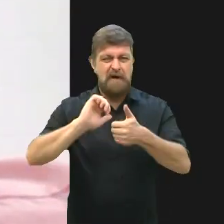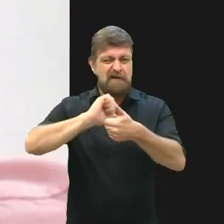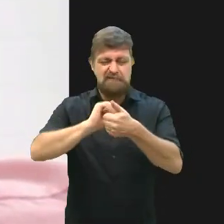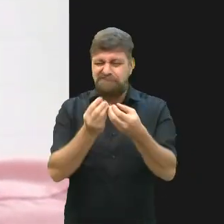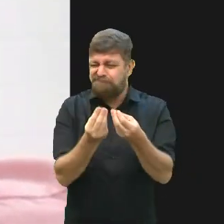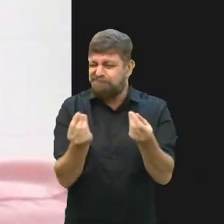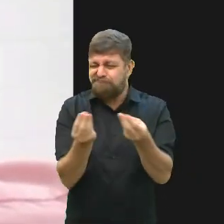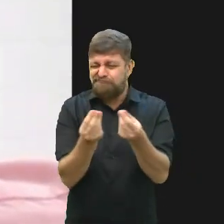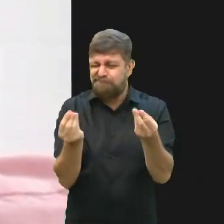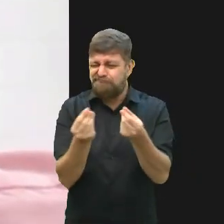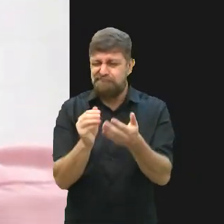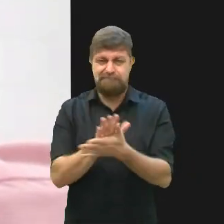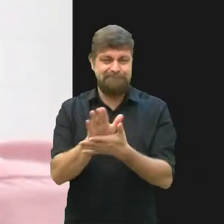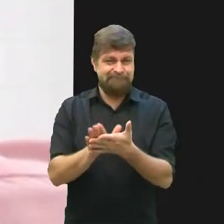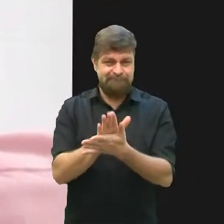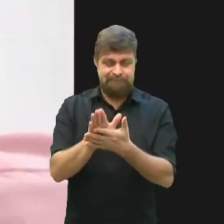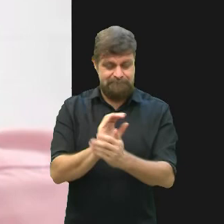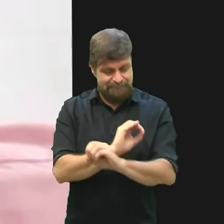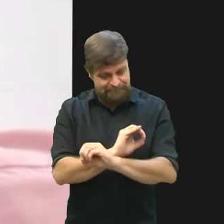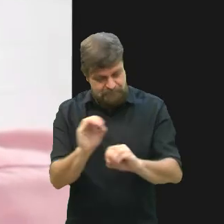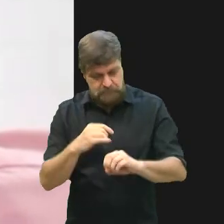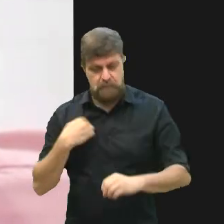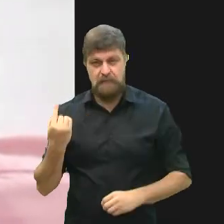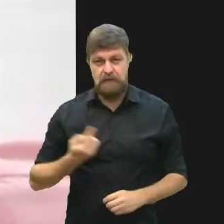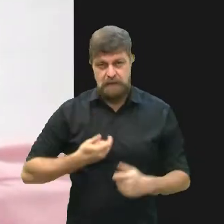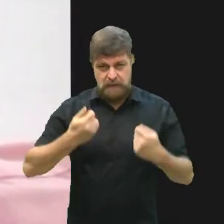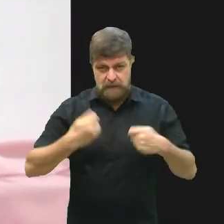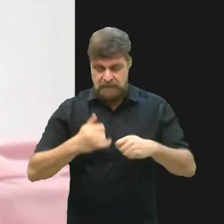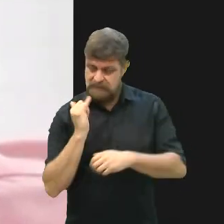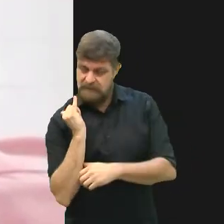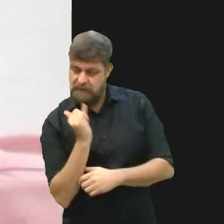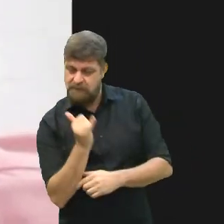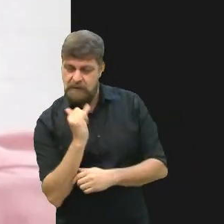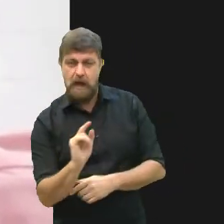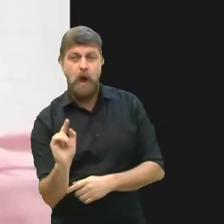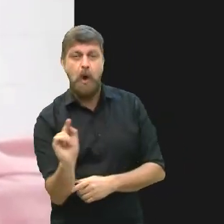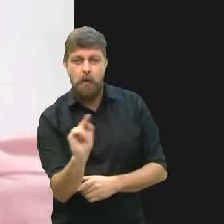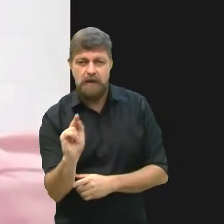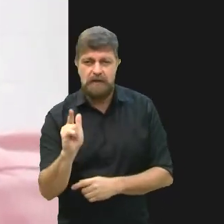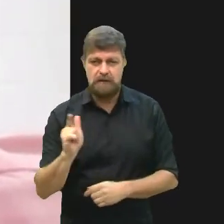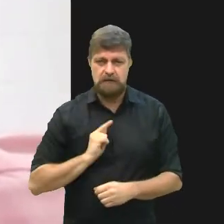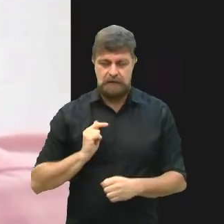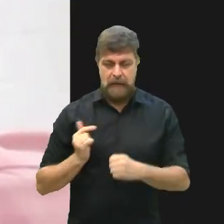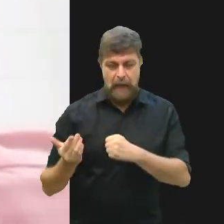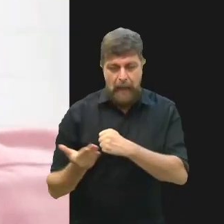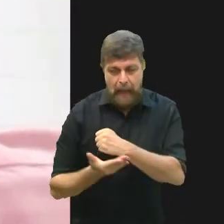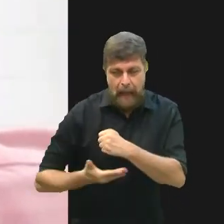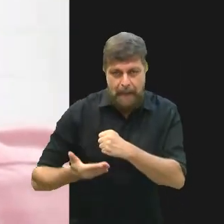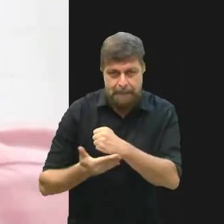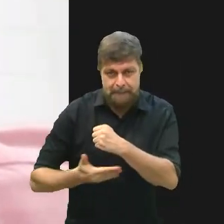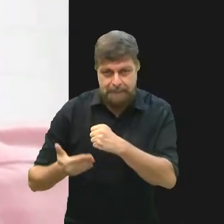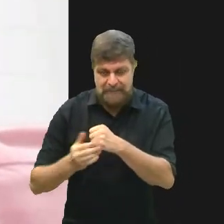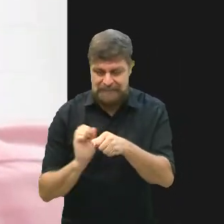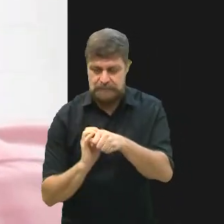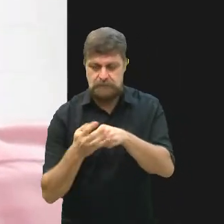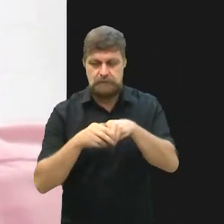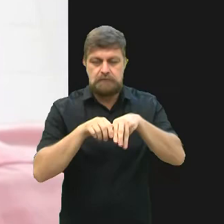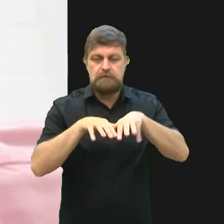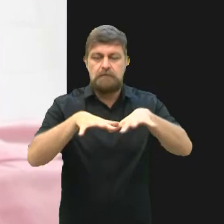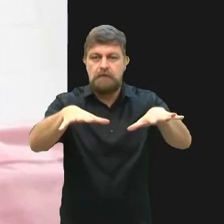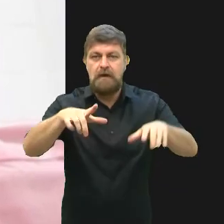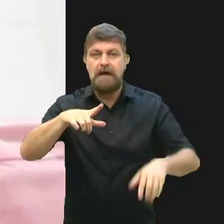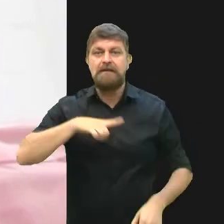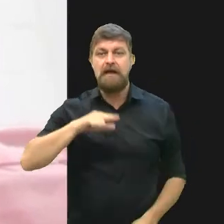Mas uma coisa que a gente precisa tocar obrigatoriamente é que na raiz da origem dessa pandemia